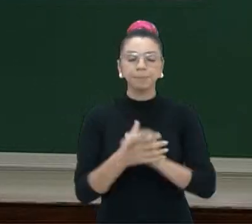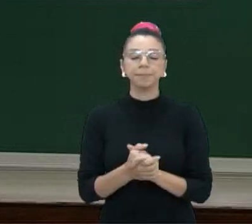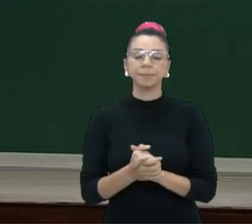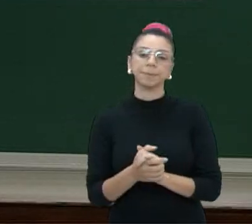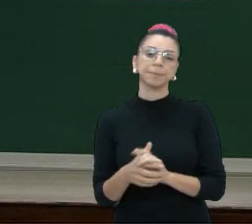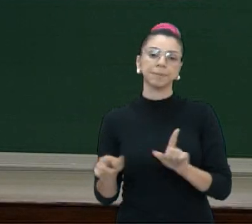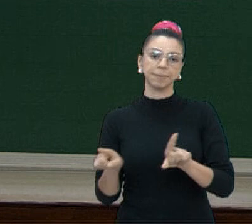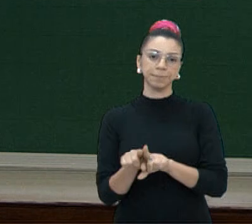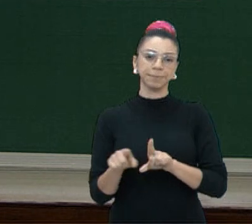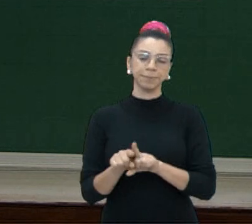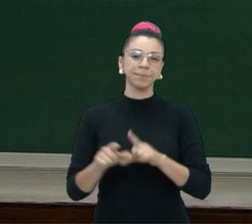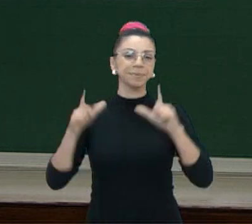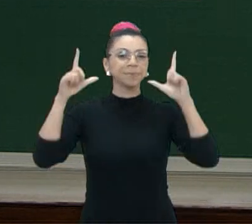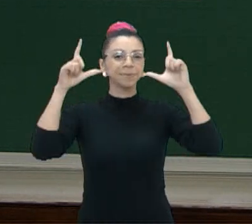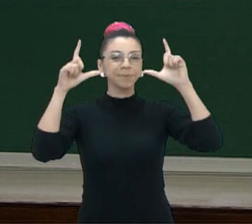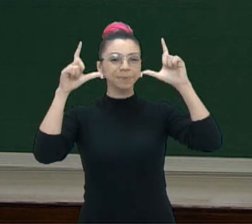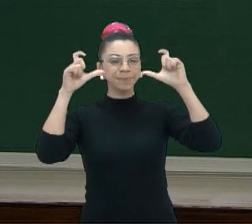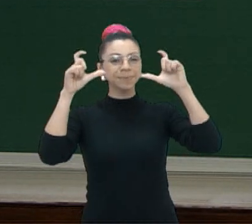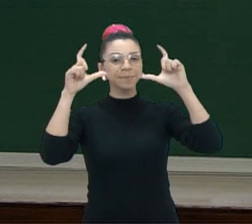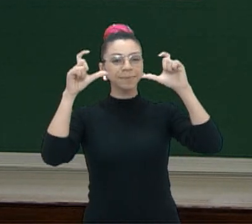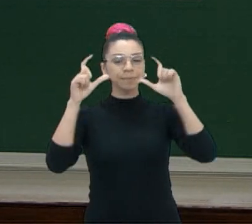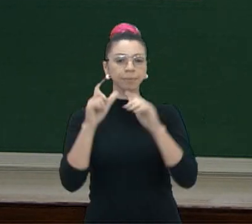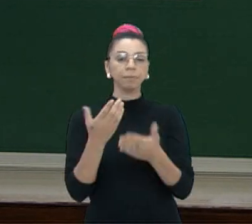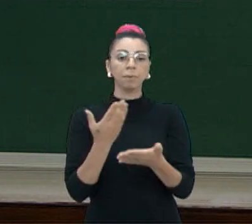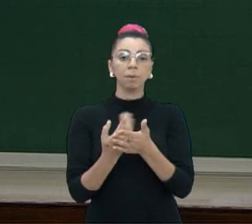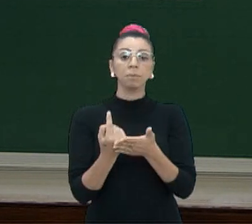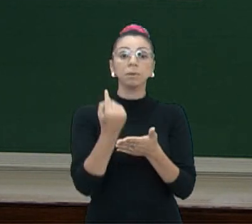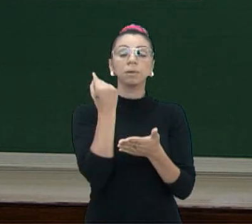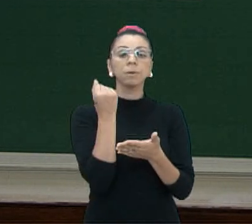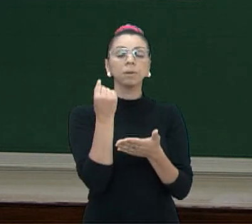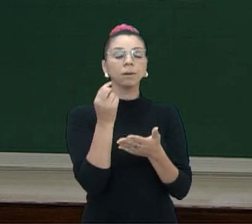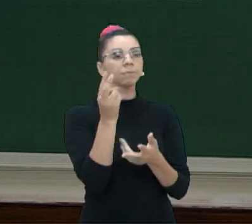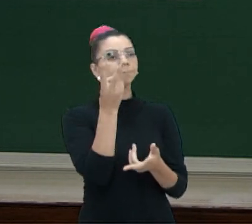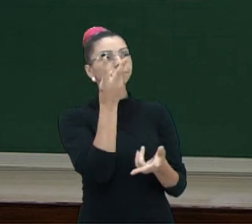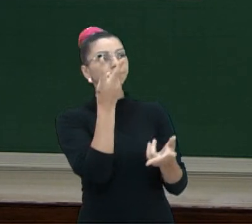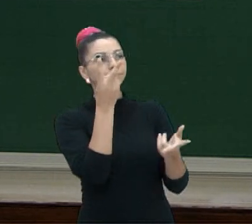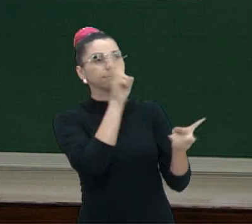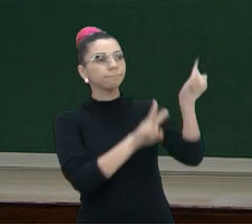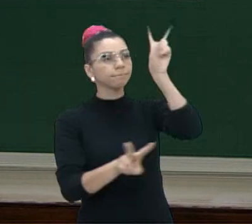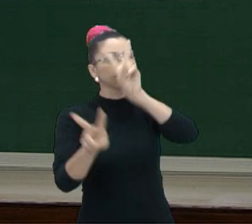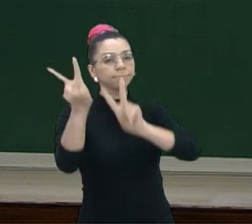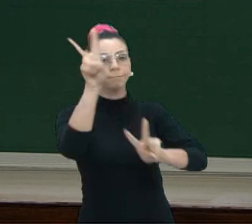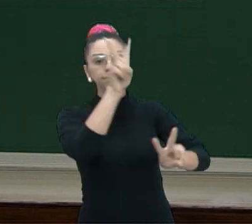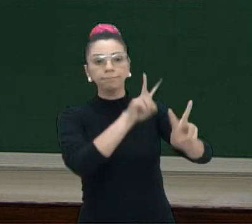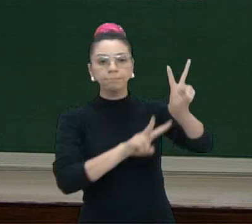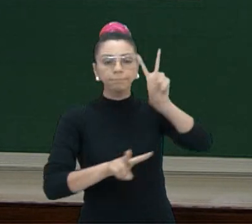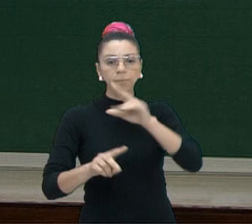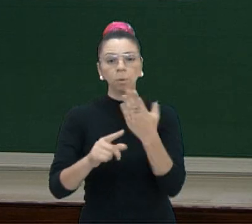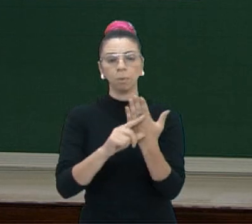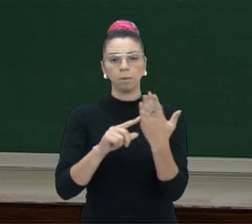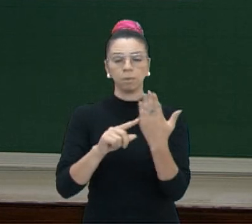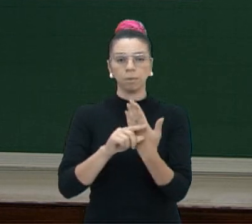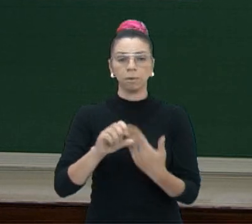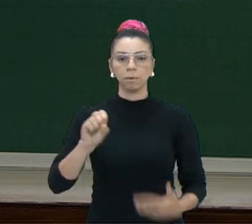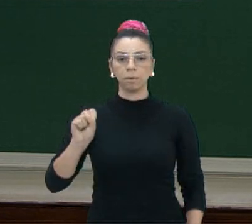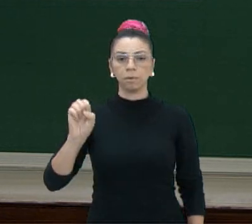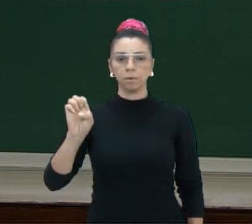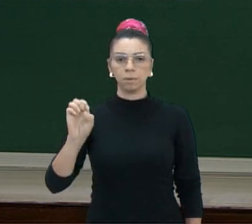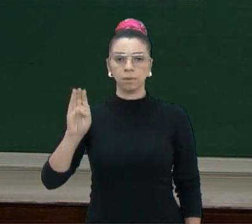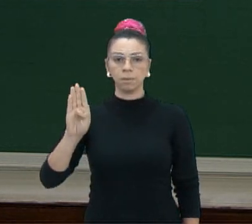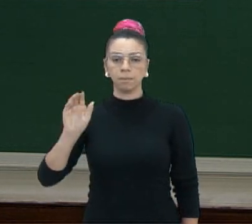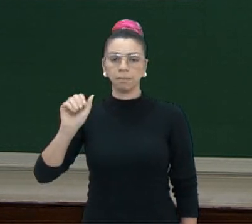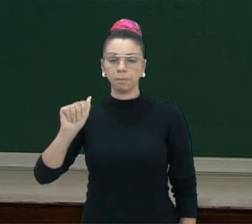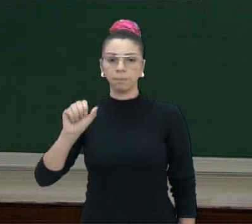fotos. Na aula passada eu sugeri que vocês observassem algumas fotos ali do Sebastião Salgado. Vocês procuraram as fotos